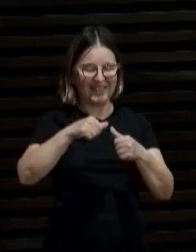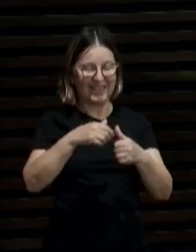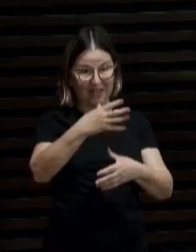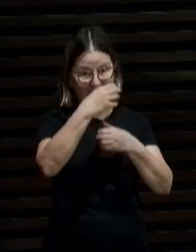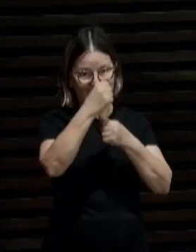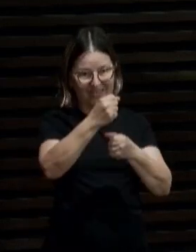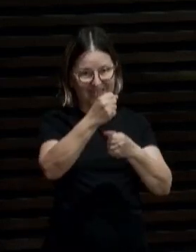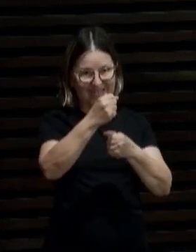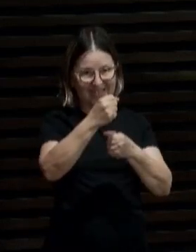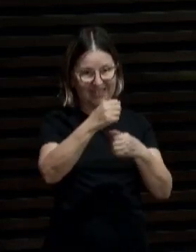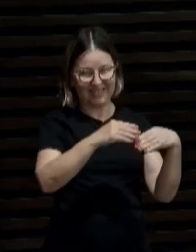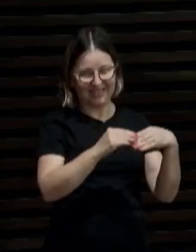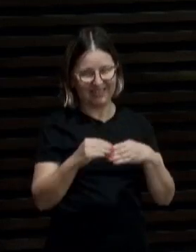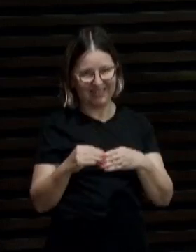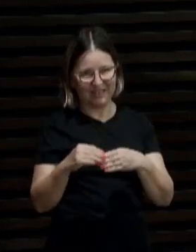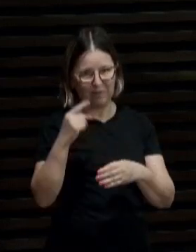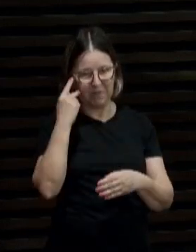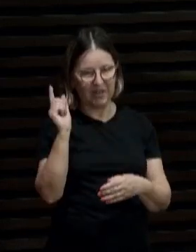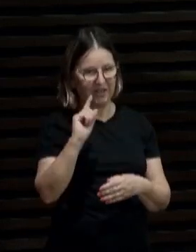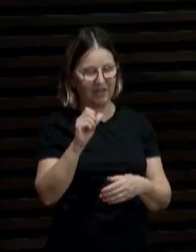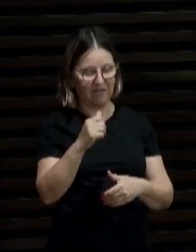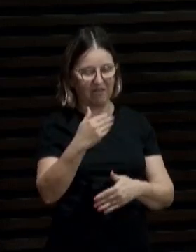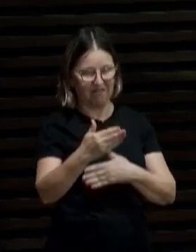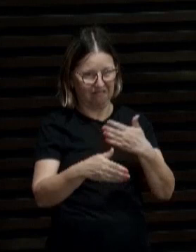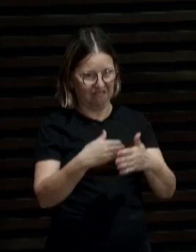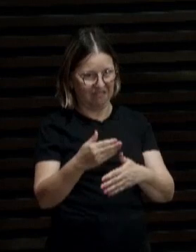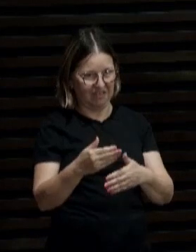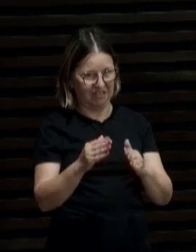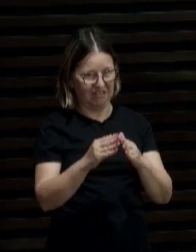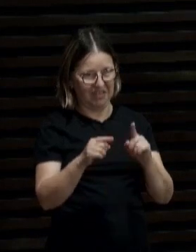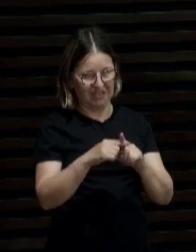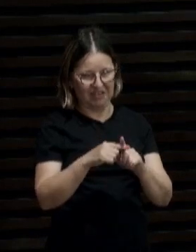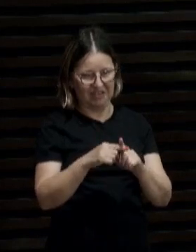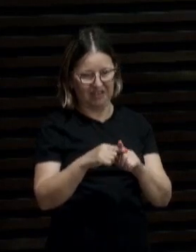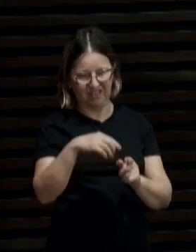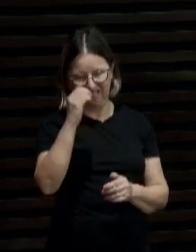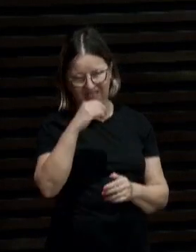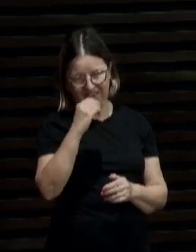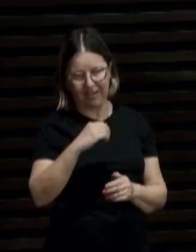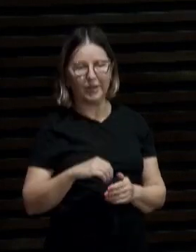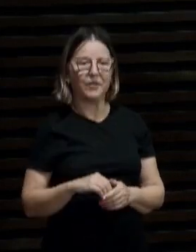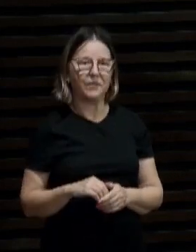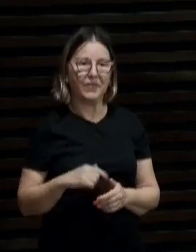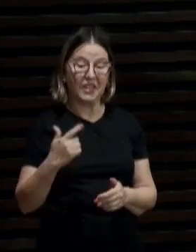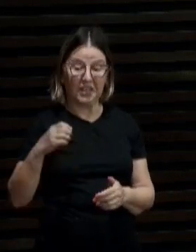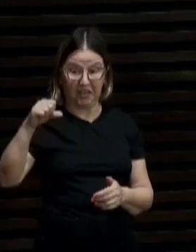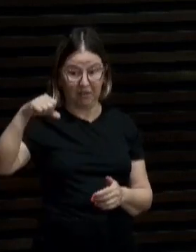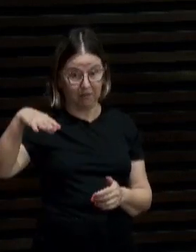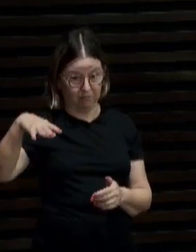força e a direção para não nos tornarmos uma igreja irrelevante, sem candeeiro, sem luz e sem